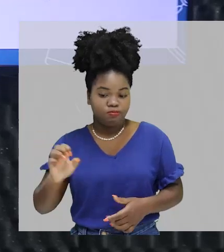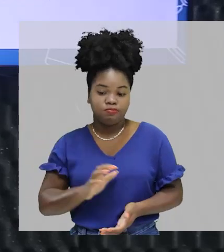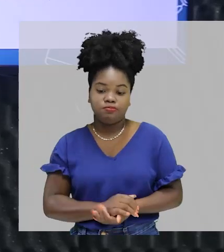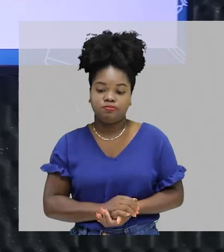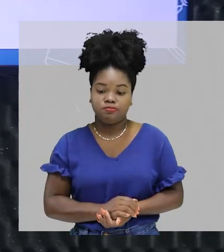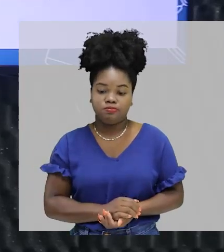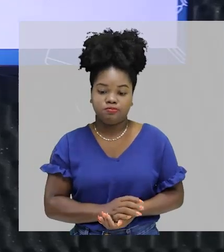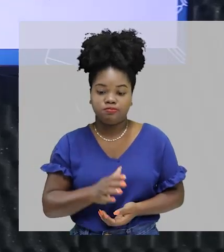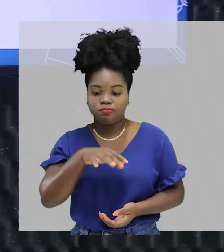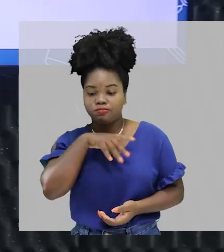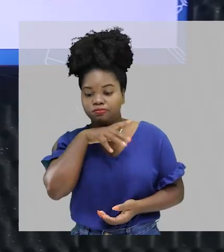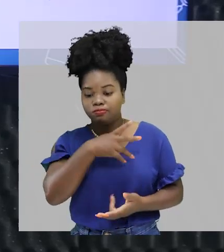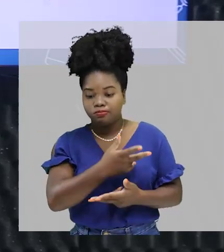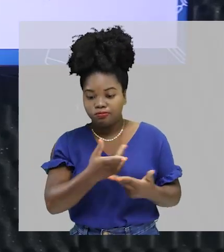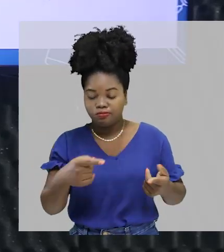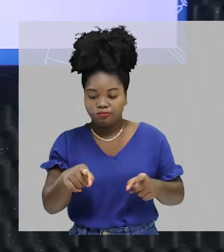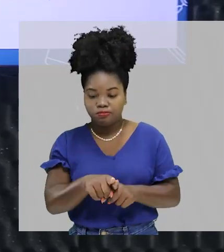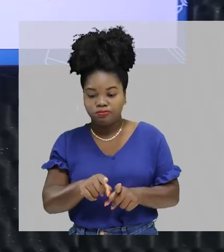né? Ou seja,